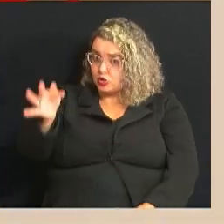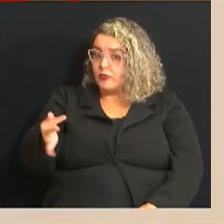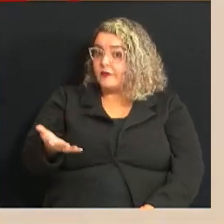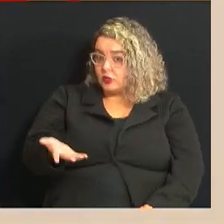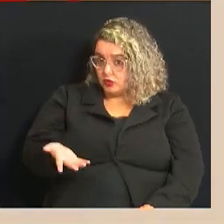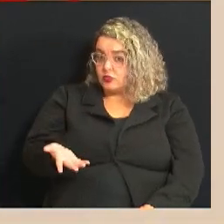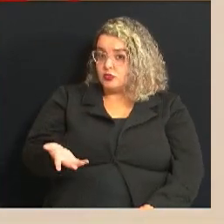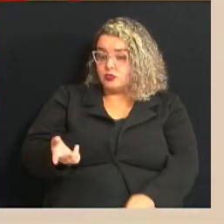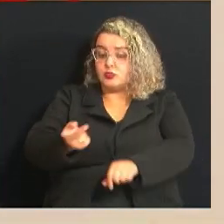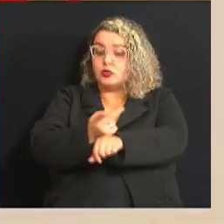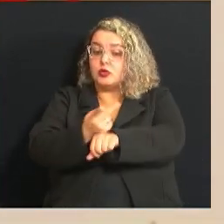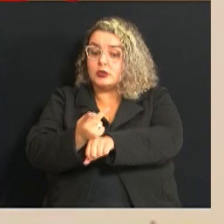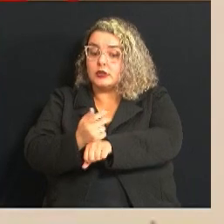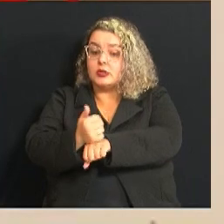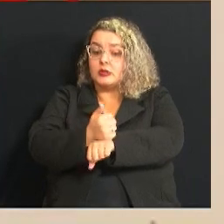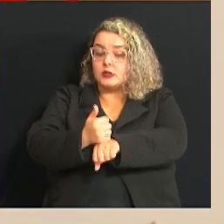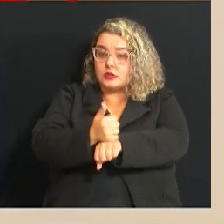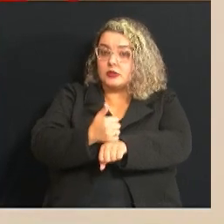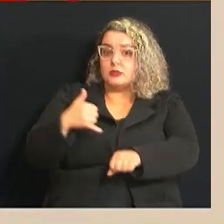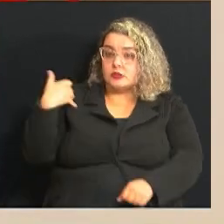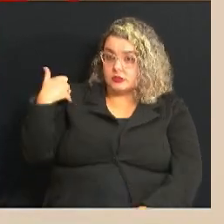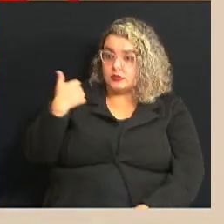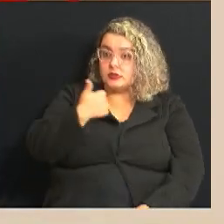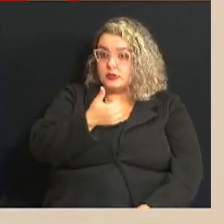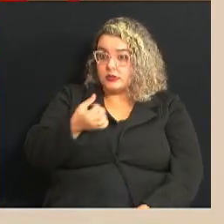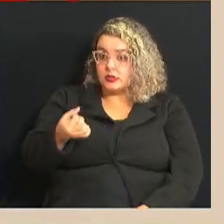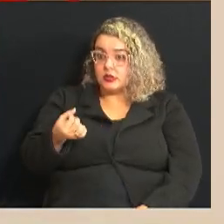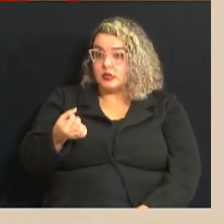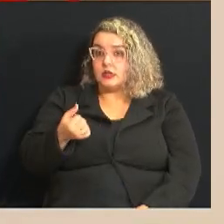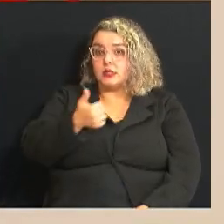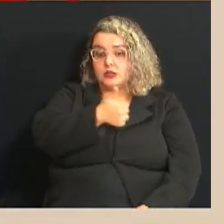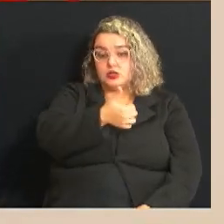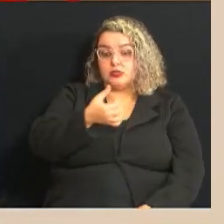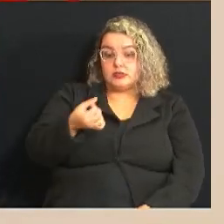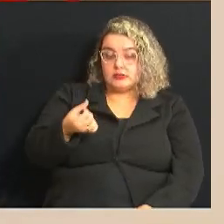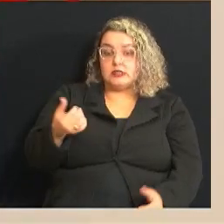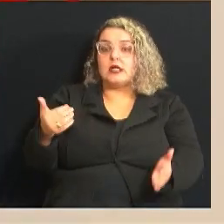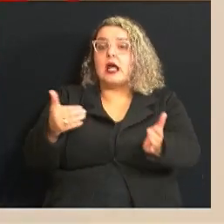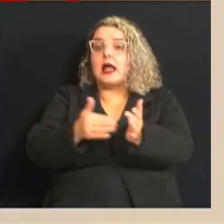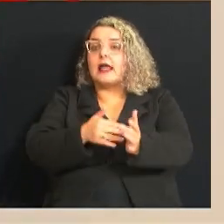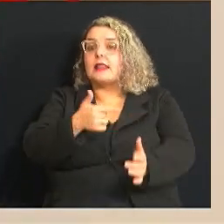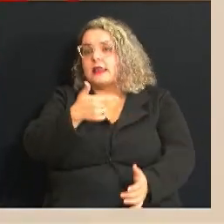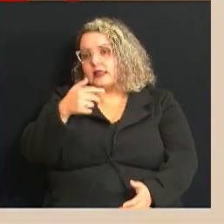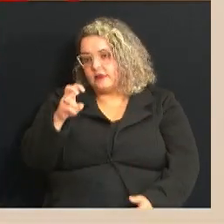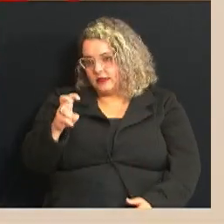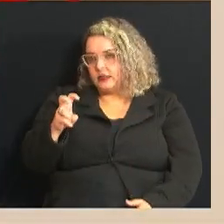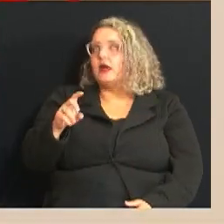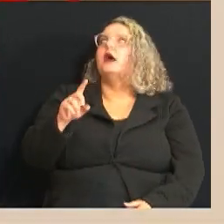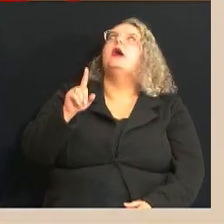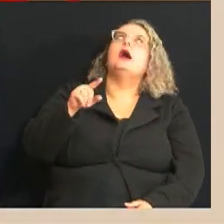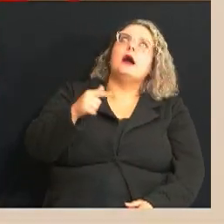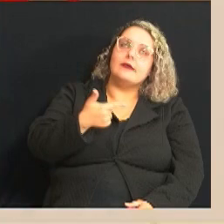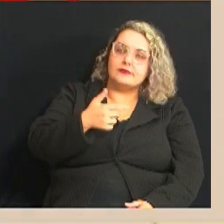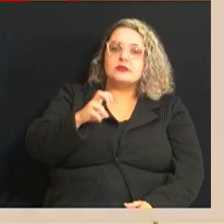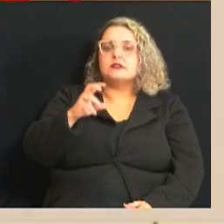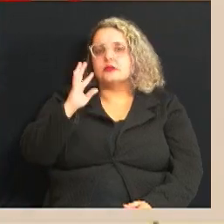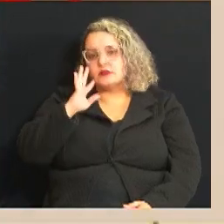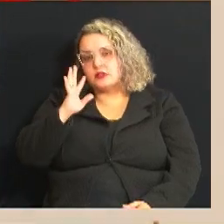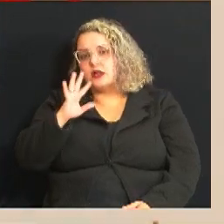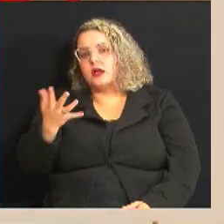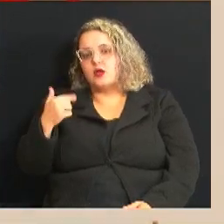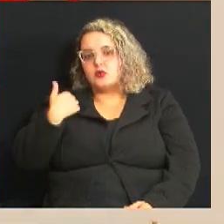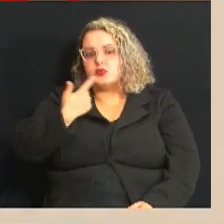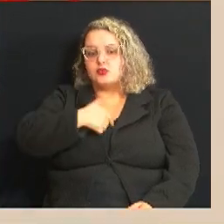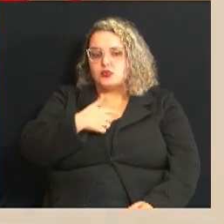em busca de uma profissão, 16 anos até? De 16 a 25 anos. 25, legal. 25 anos. Aí os nossos